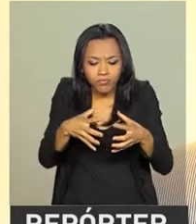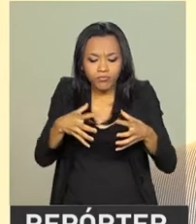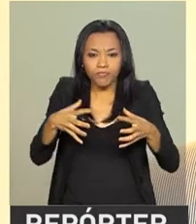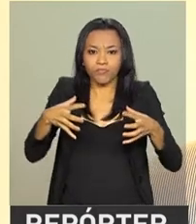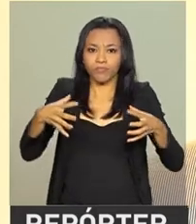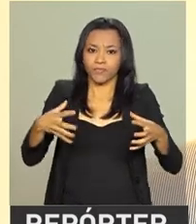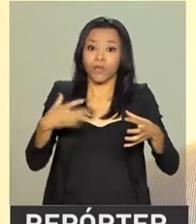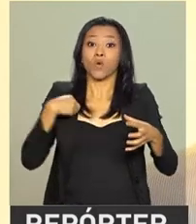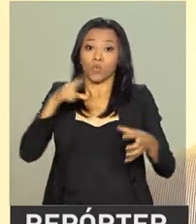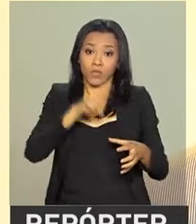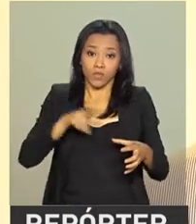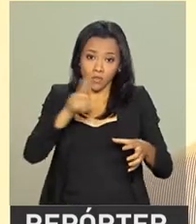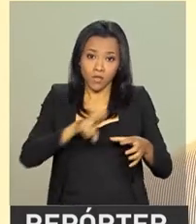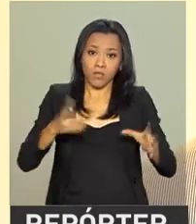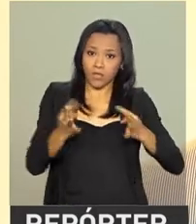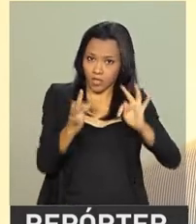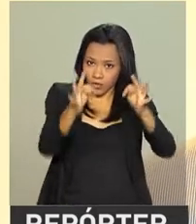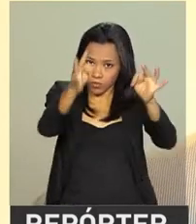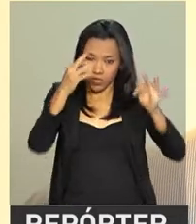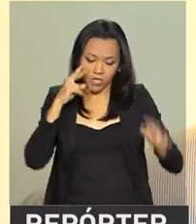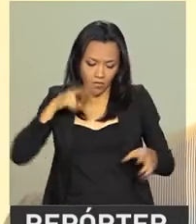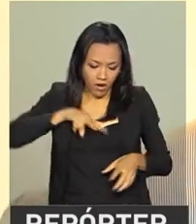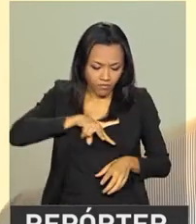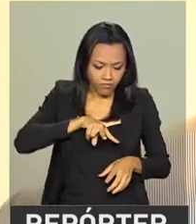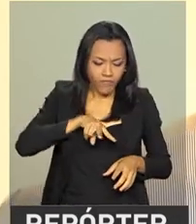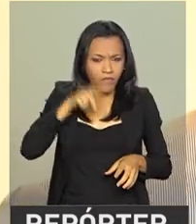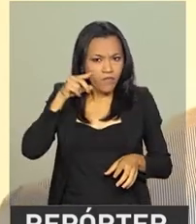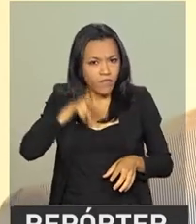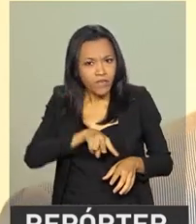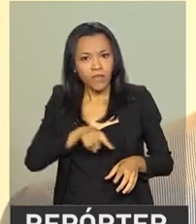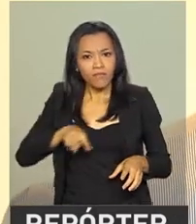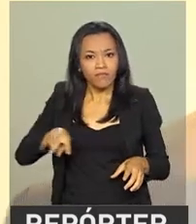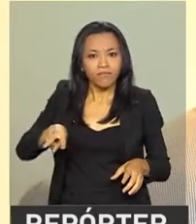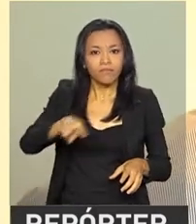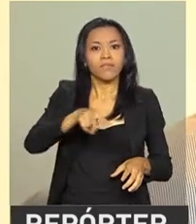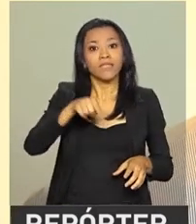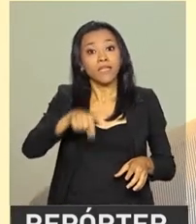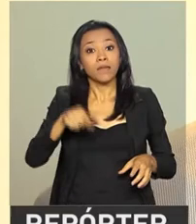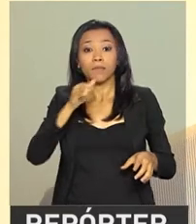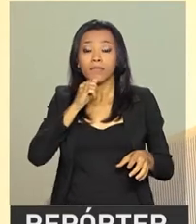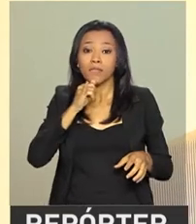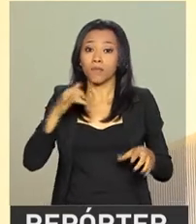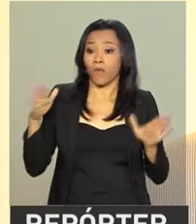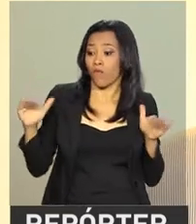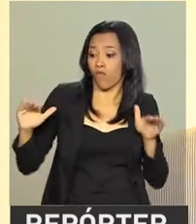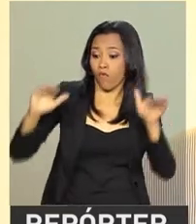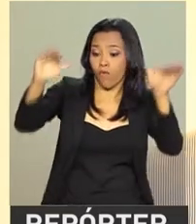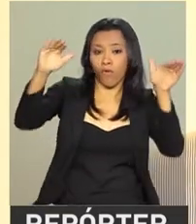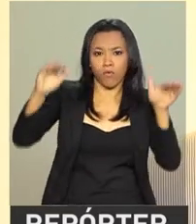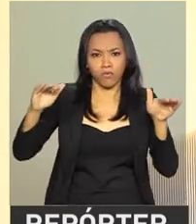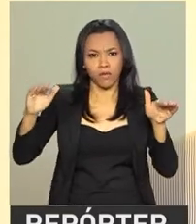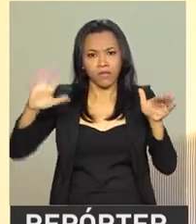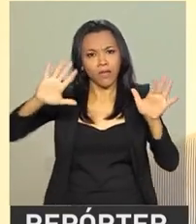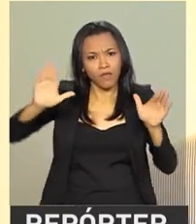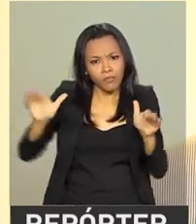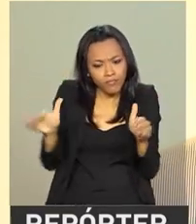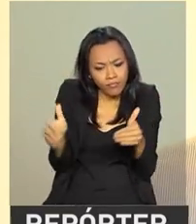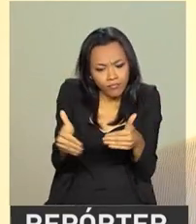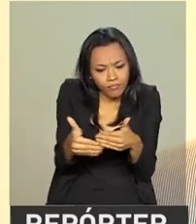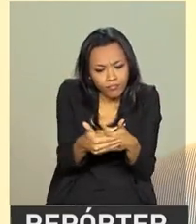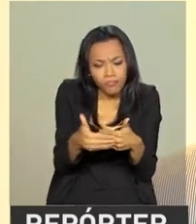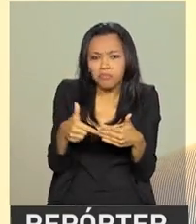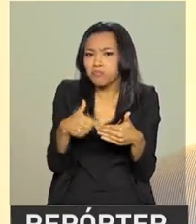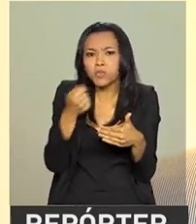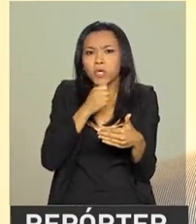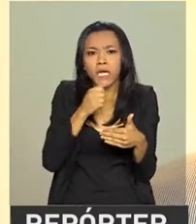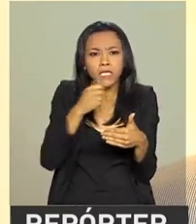computadorizada e nós descobrimos que o sós que estão vinculados ao vôo do animal ao lado do animal estavam menos desenvolvidos